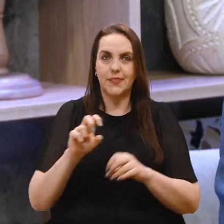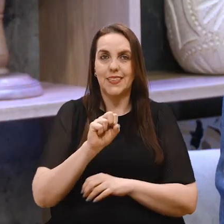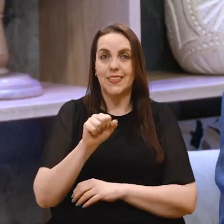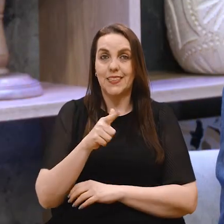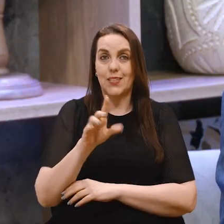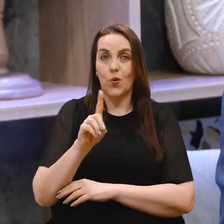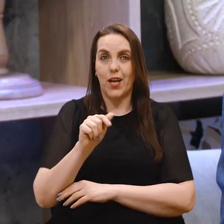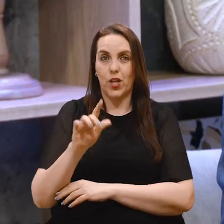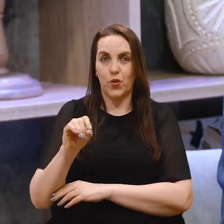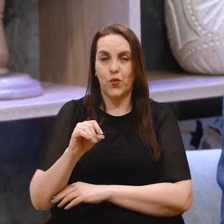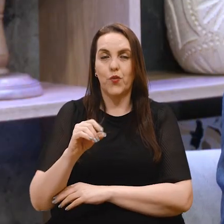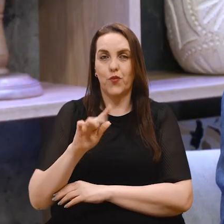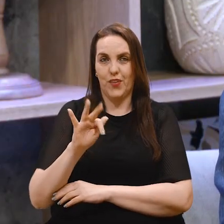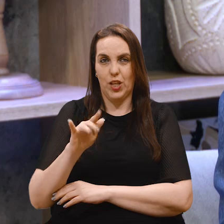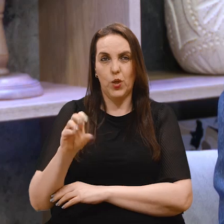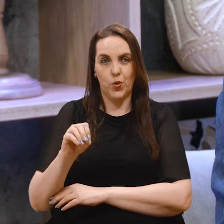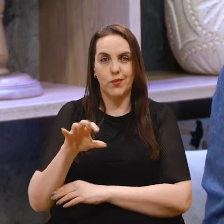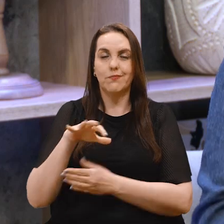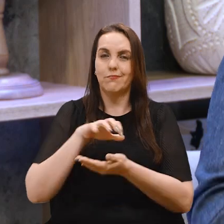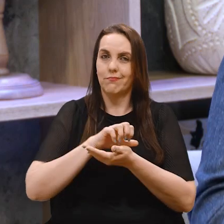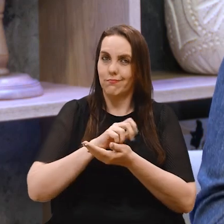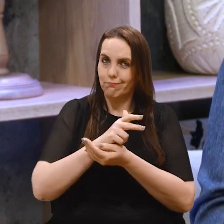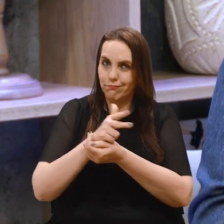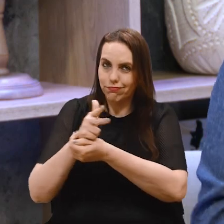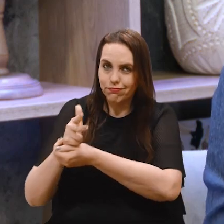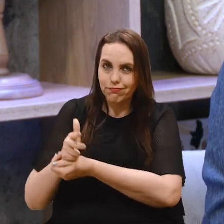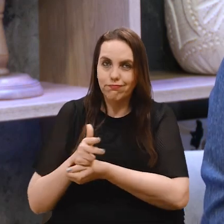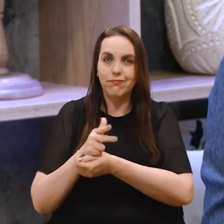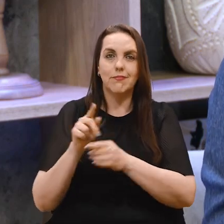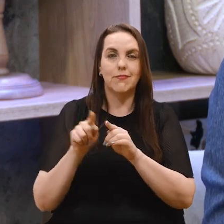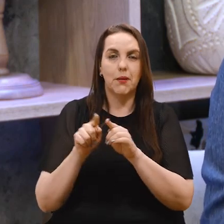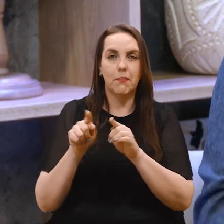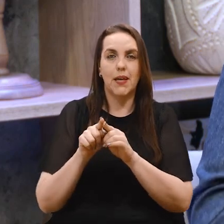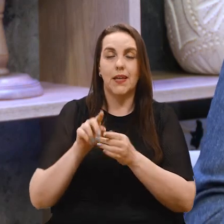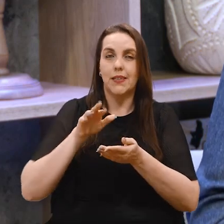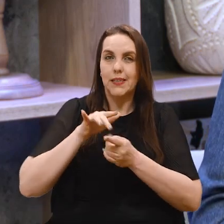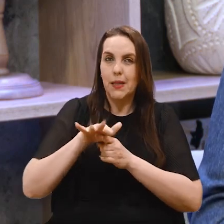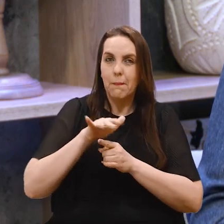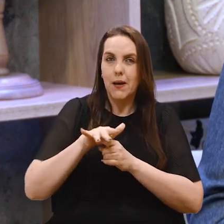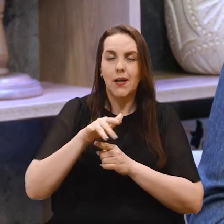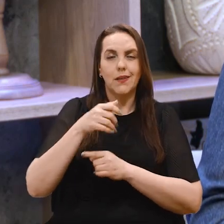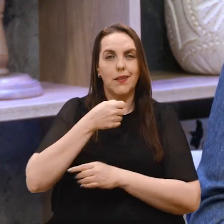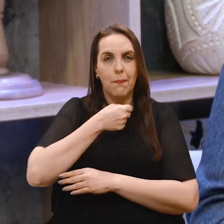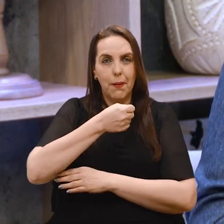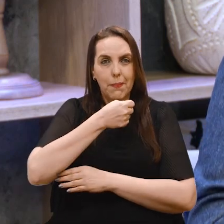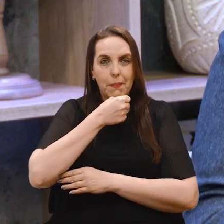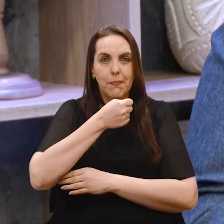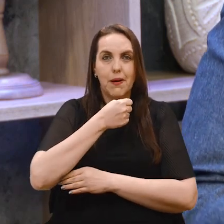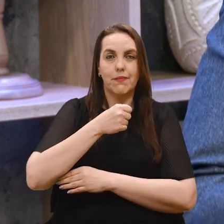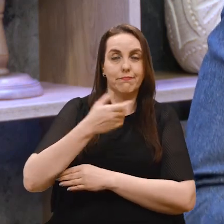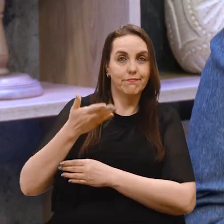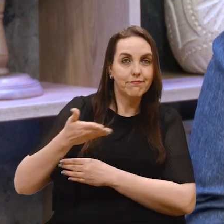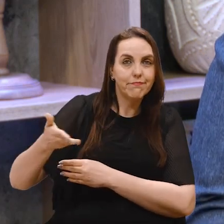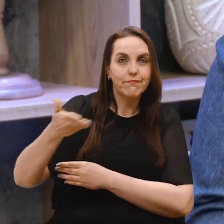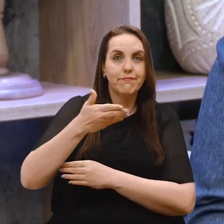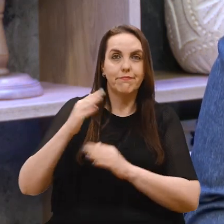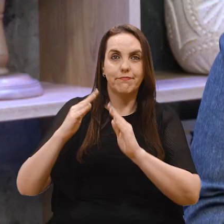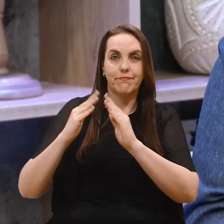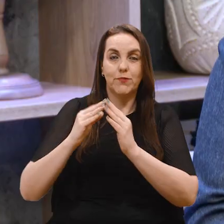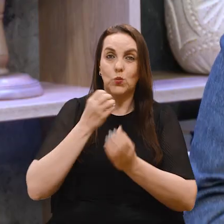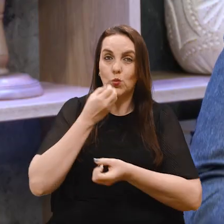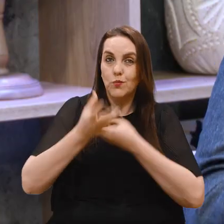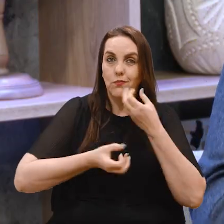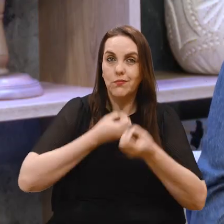Salgado Filho registrando essas demandas, ouvindo os moradores para que eles possam contar um pouco das